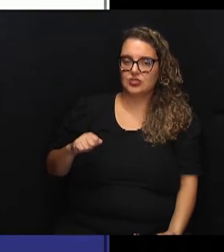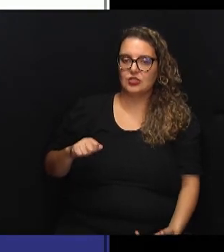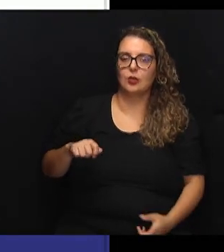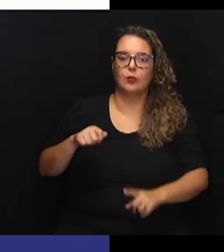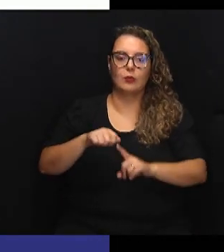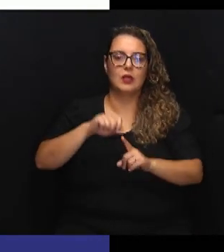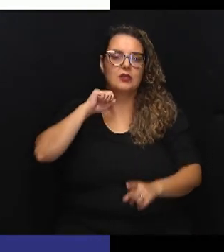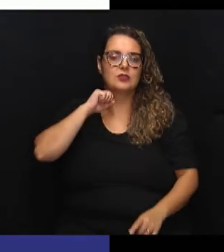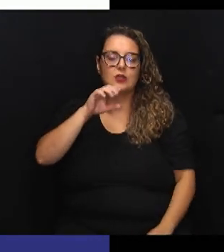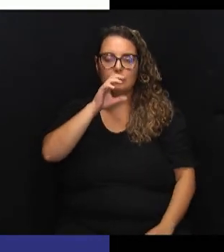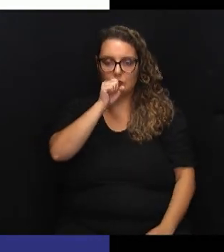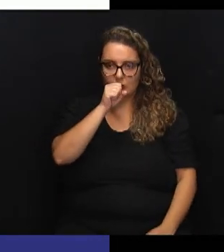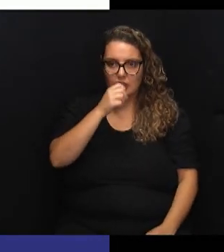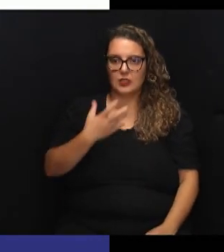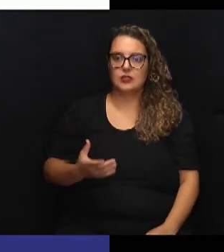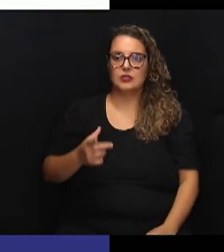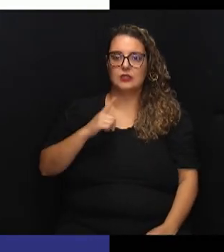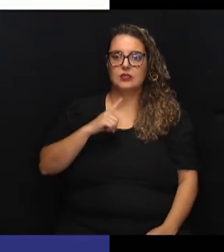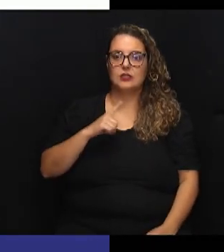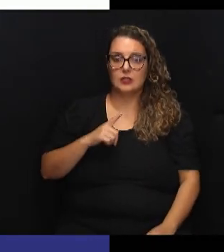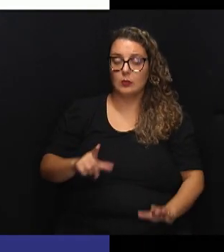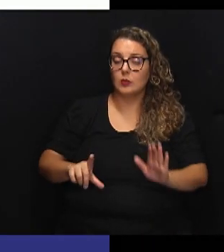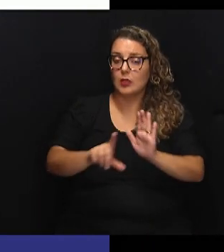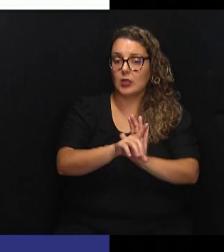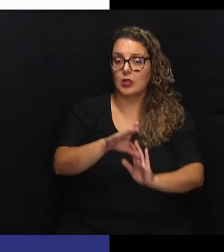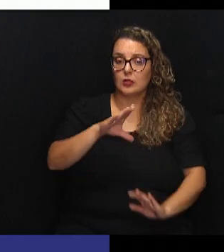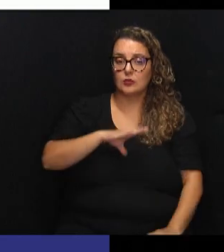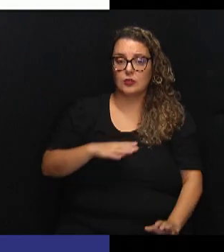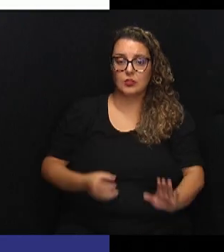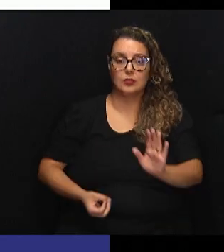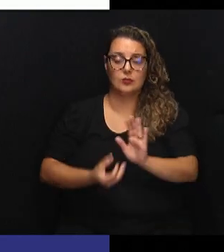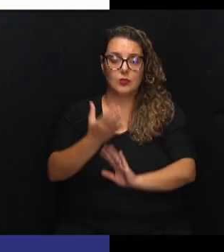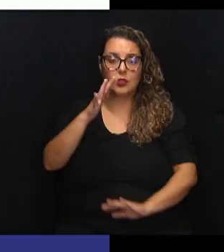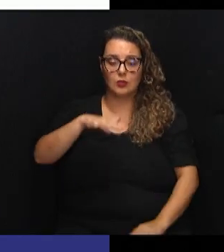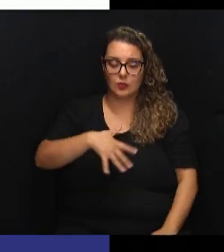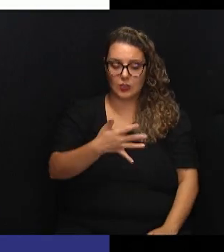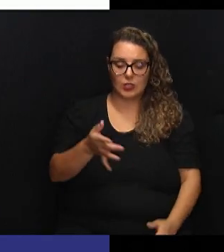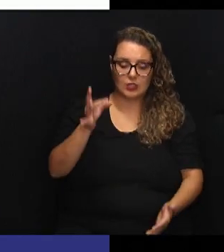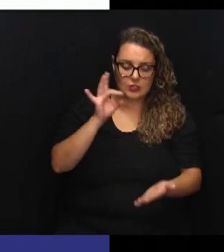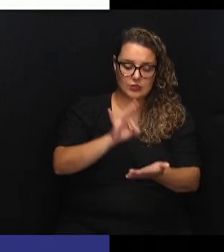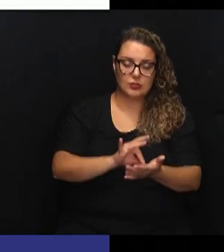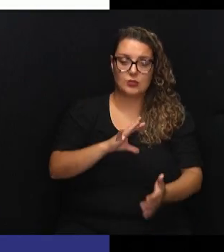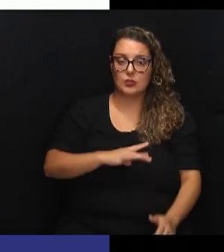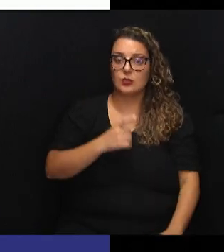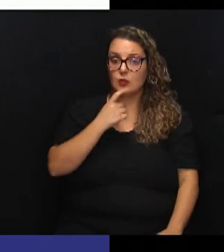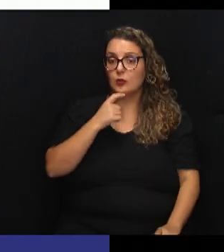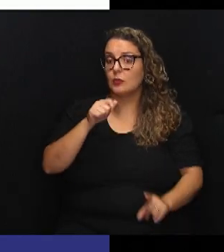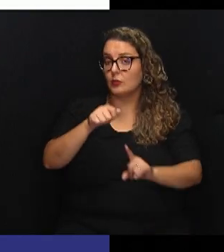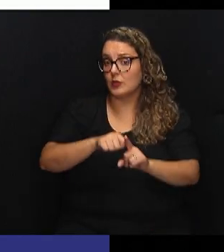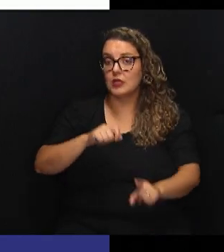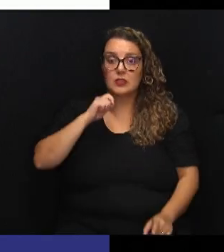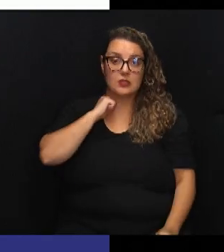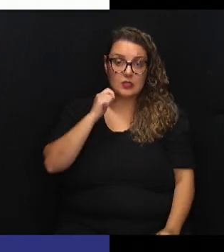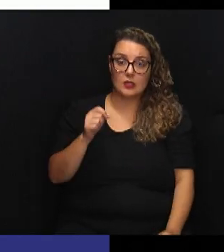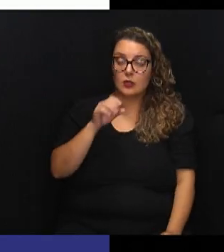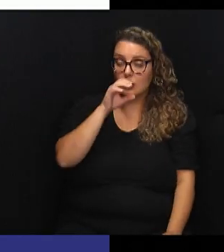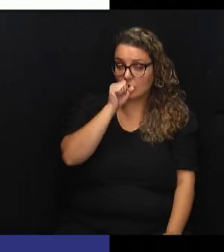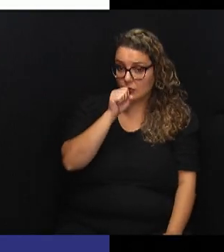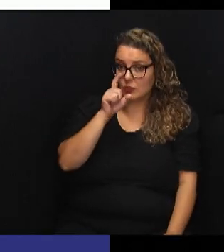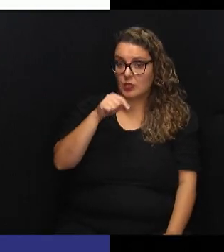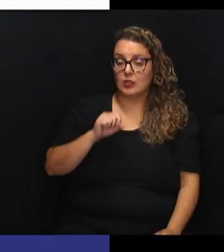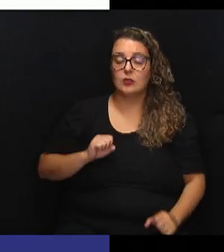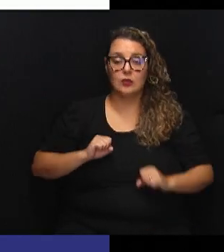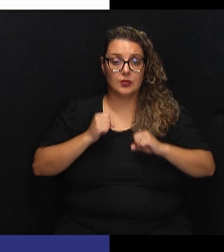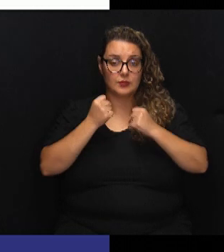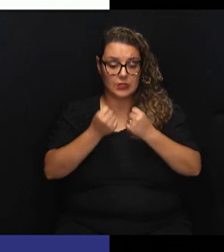hoje, inclusive, a lei municipal que instituiu no calendário de Campinas o mês Abril Laranja, é dedicado